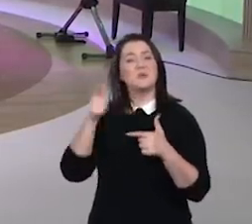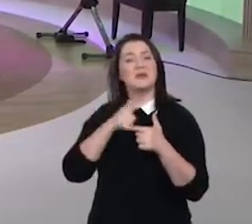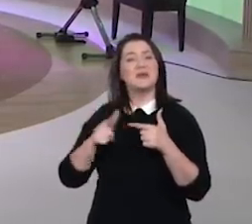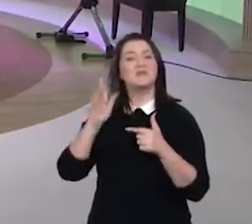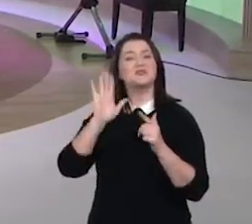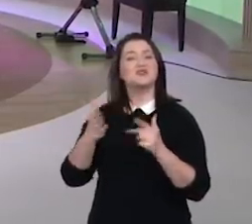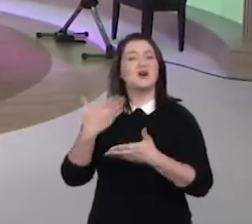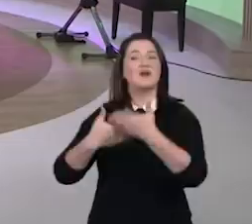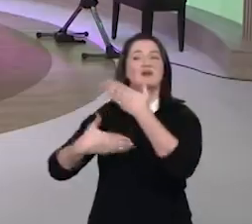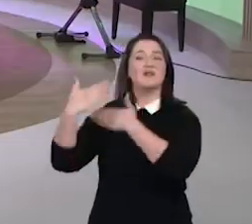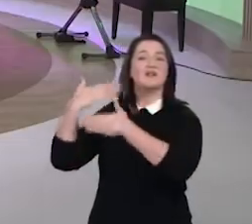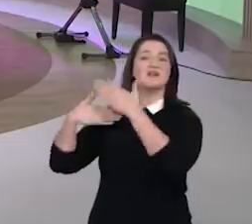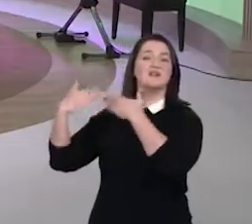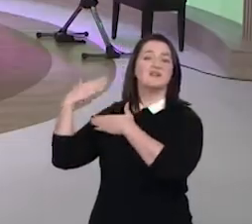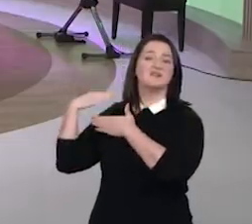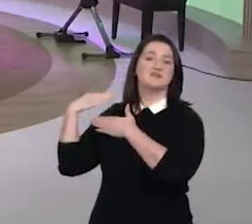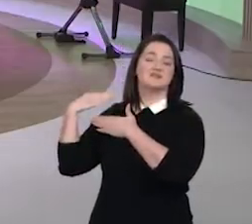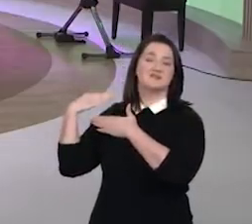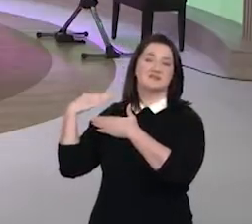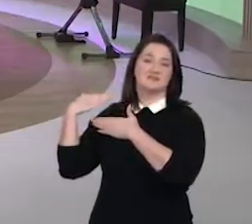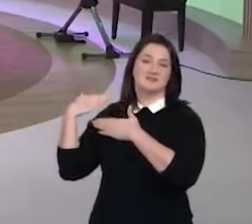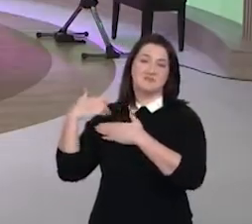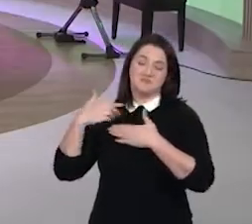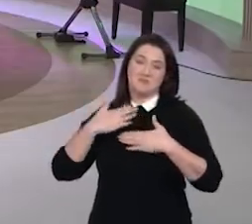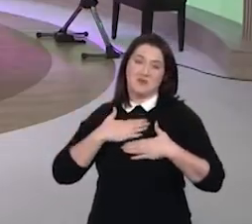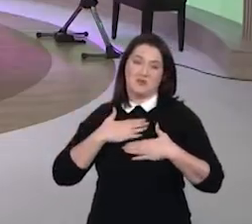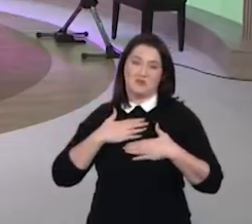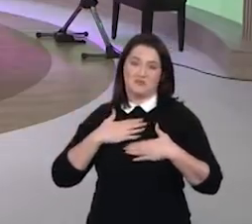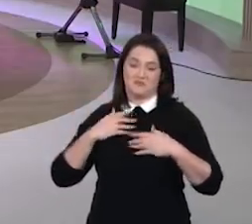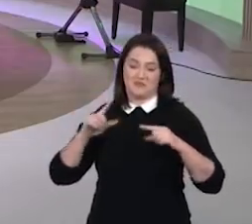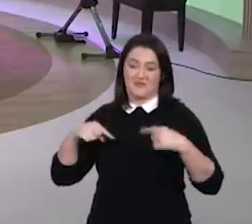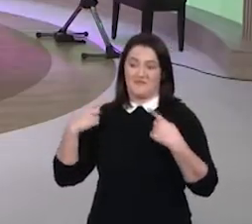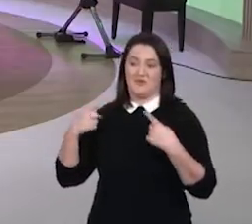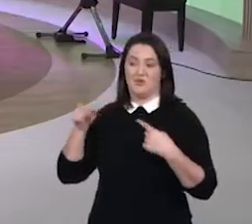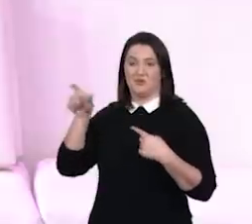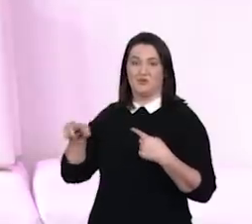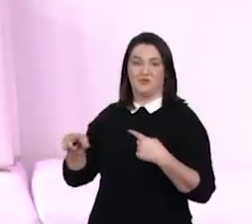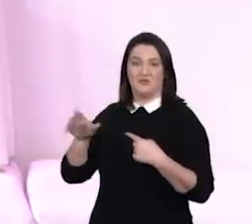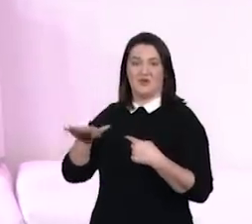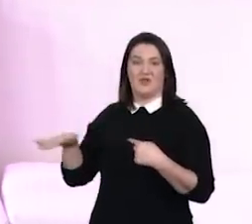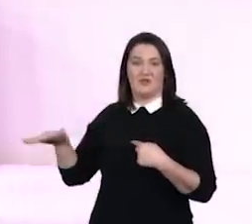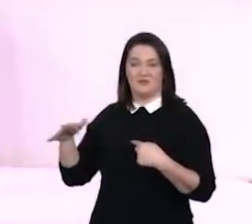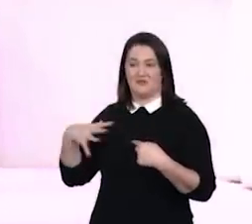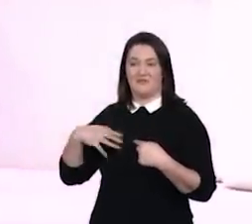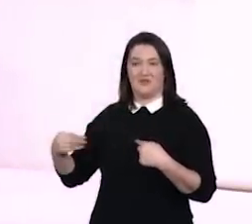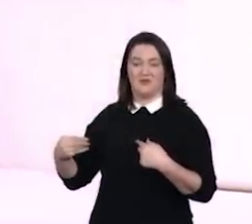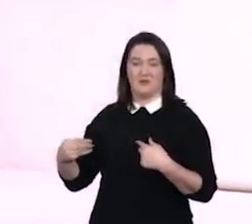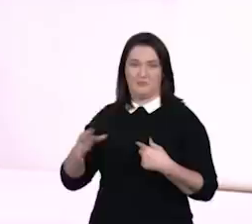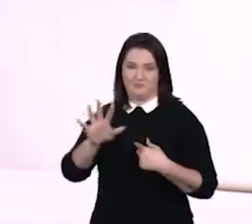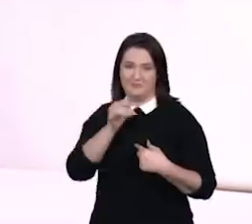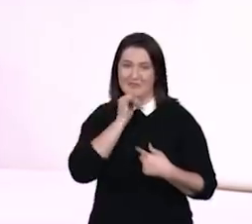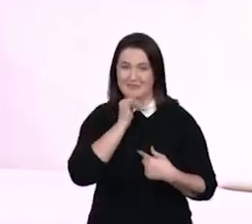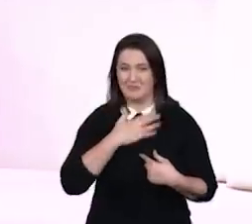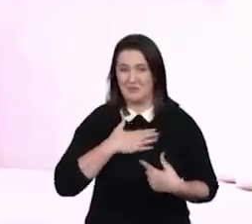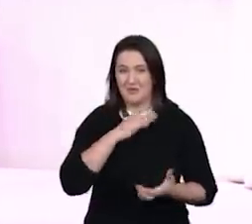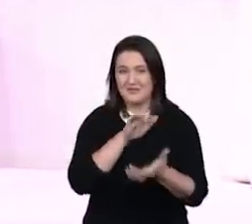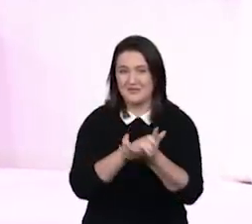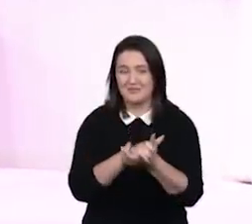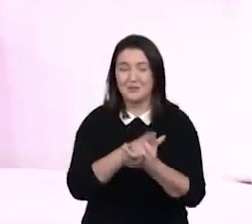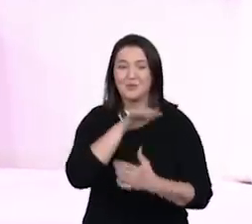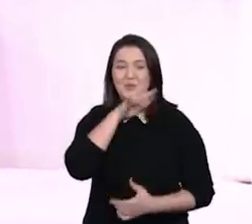anterior aos nossos desafios com as crianças? O que fazer se o meu casamento já está em